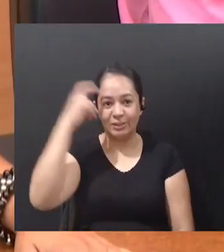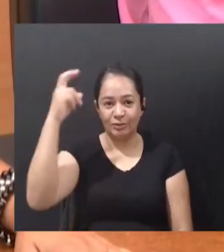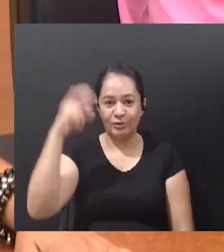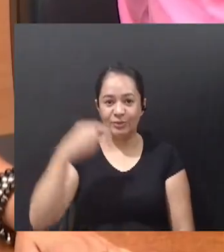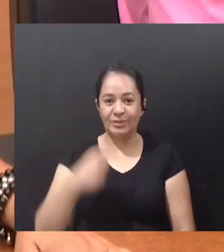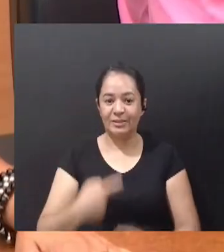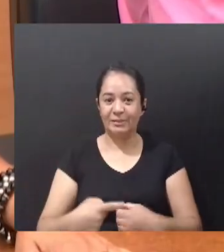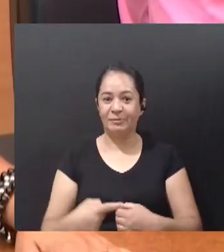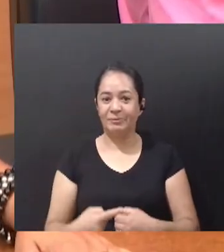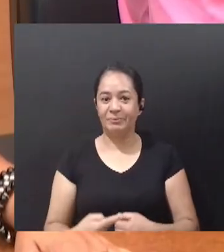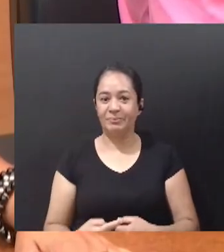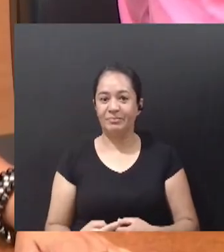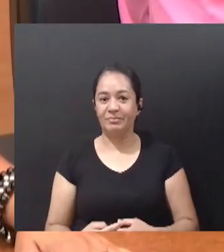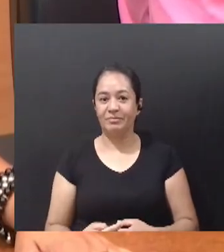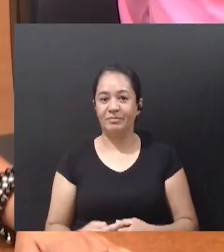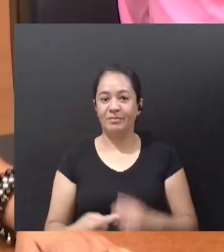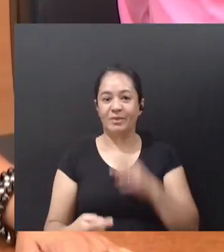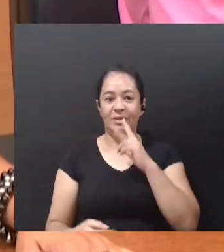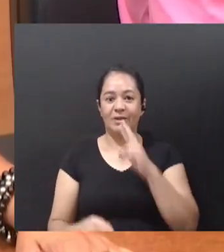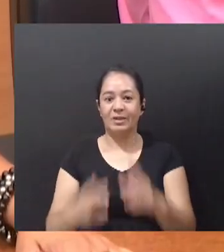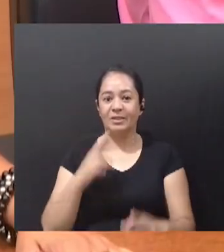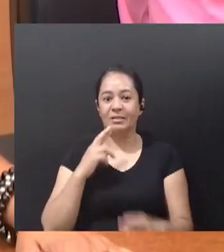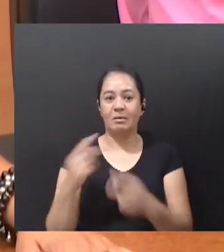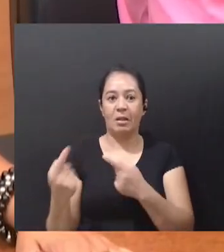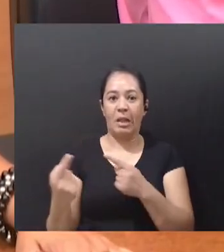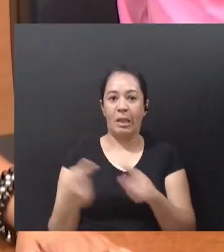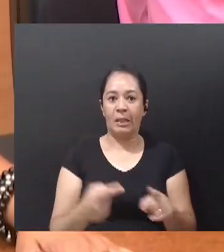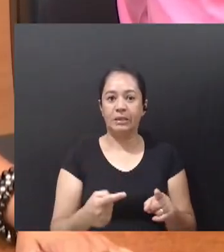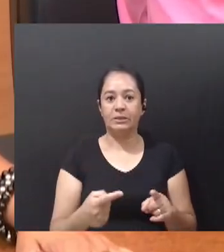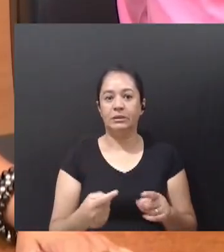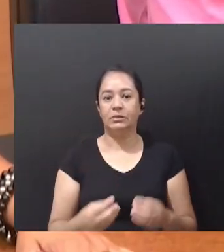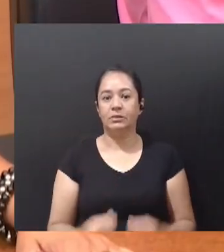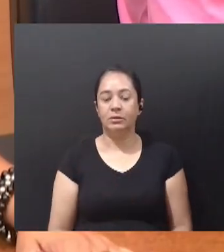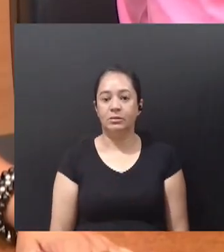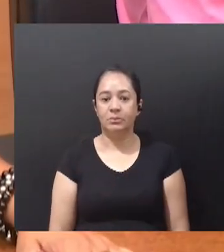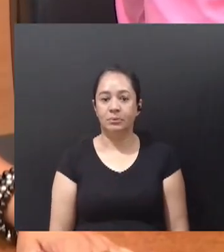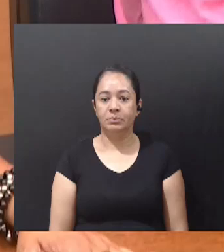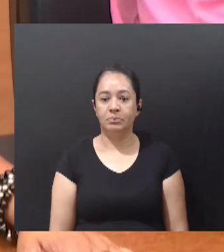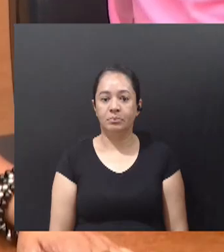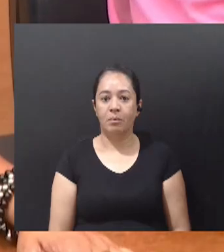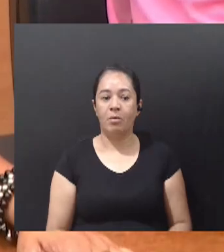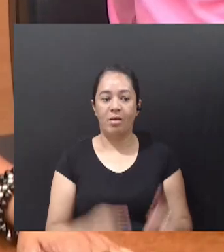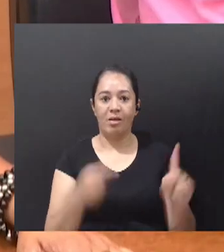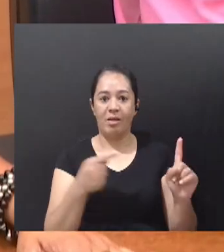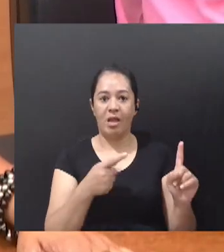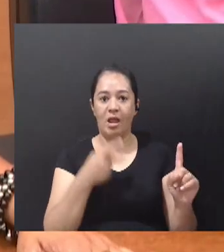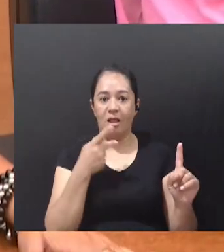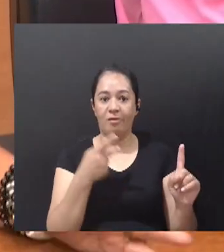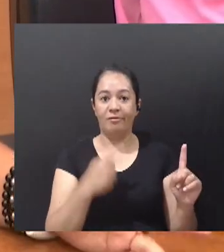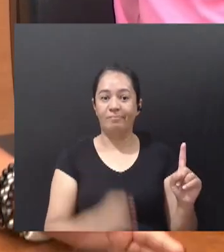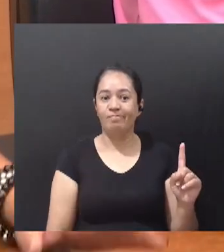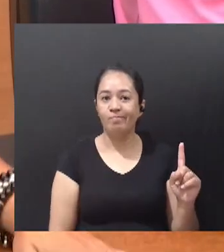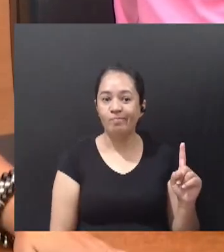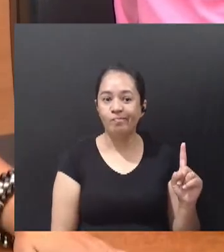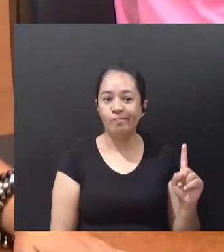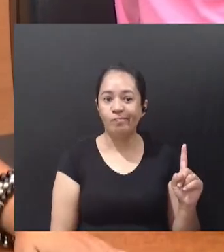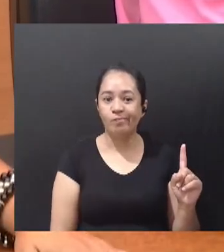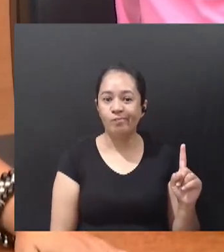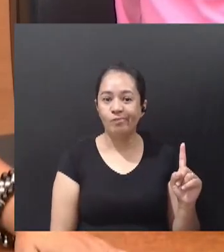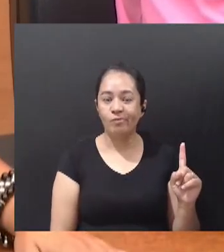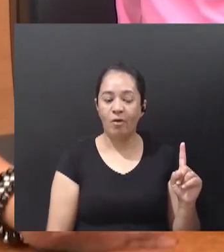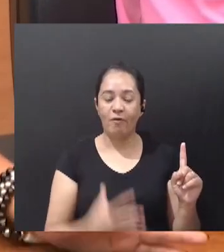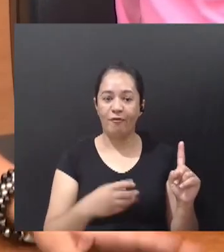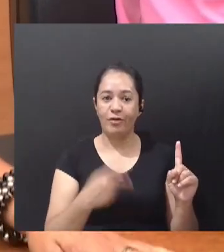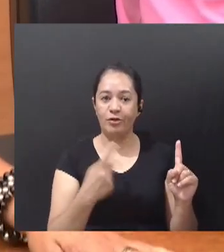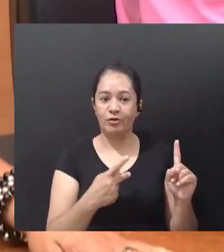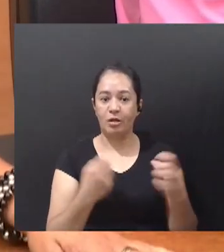estava respondendo um ataque, né? Porque ela fez uma fala que o filho dela estava dirigindo um carro